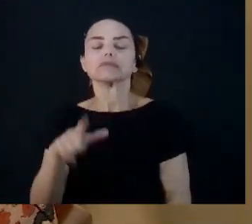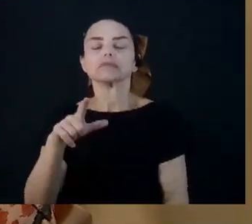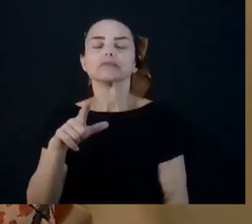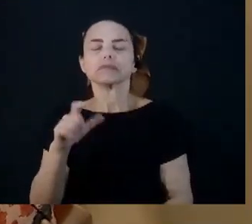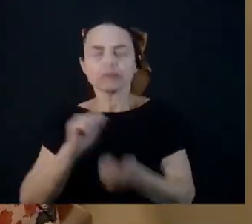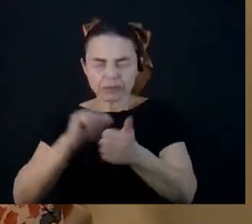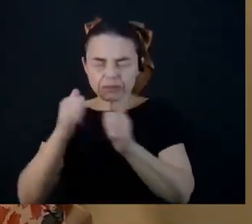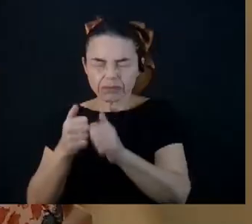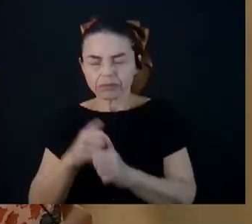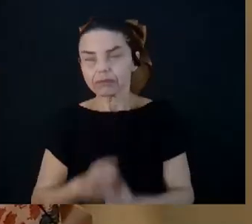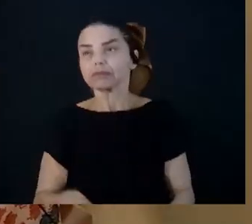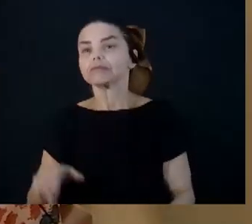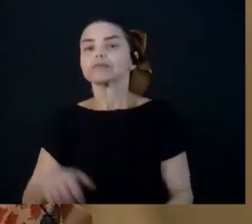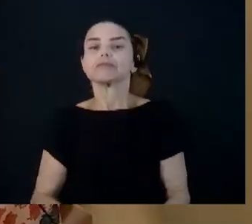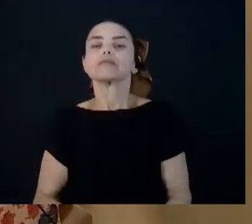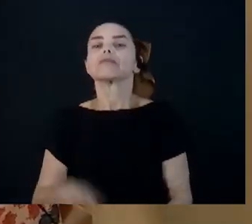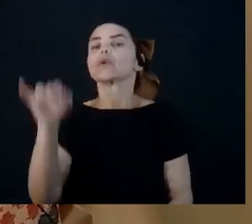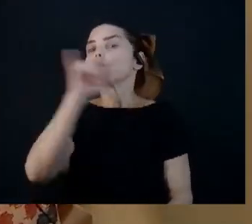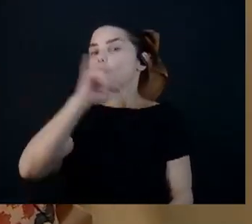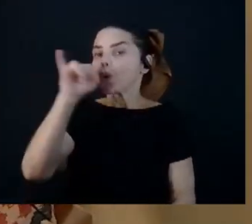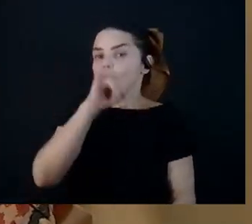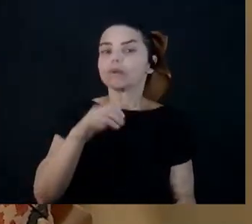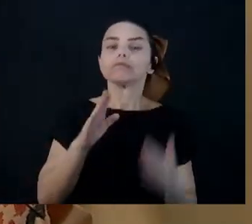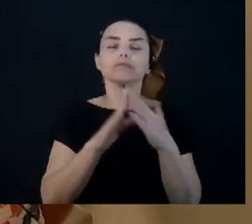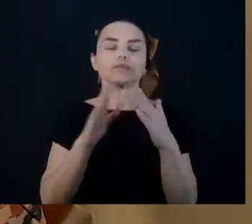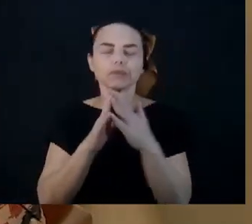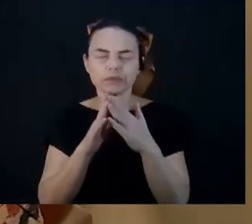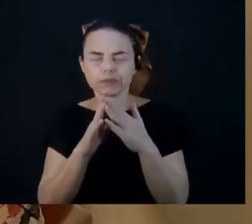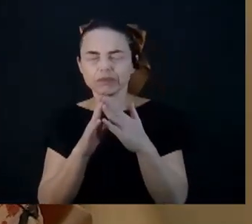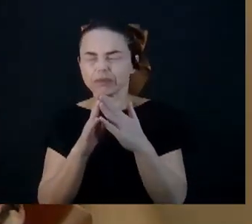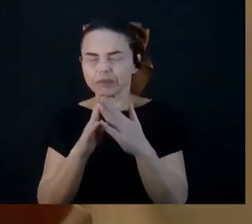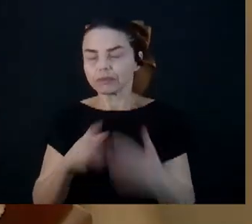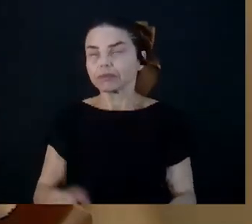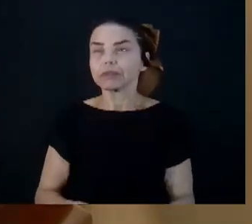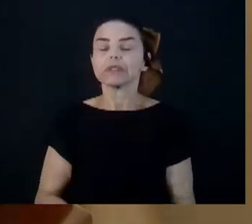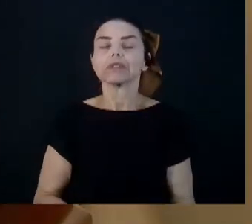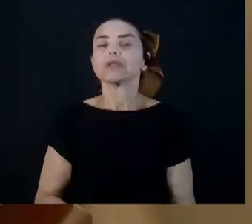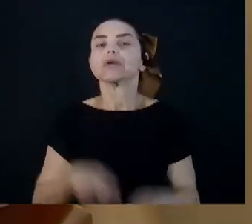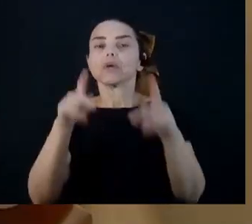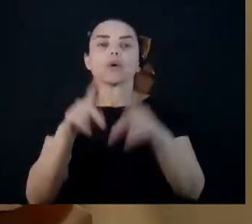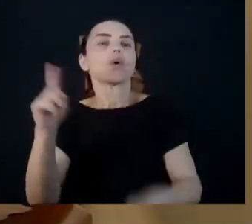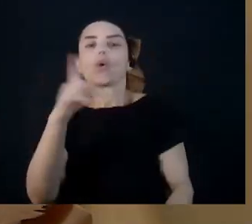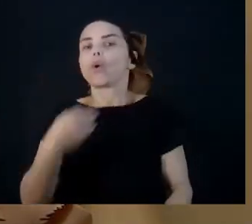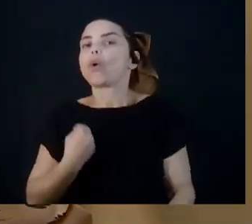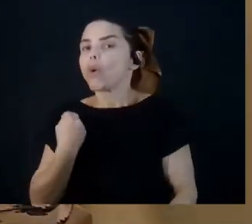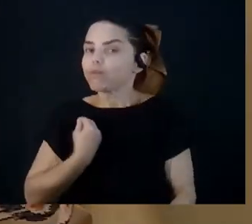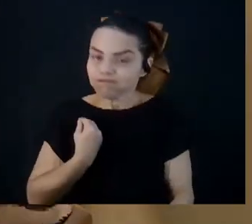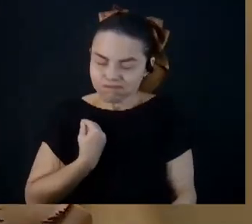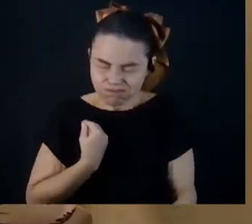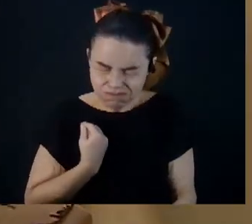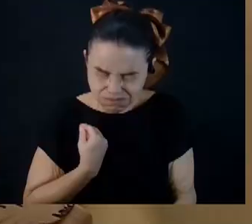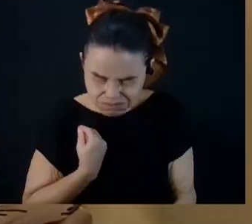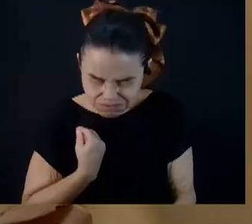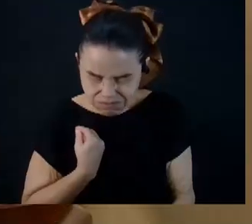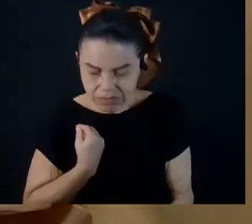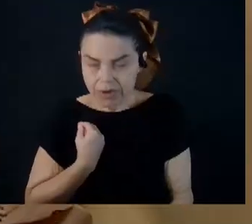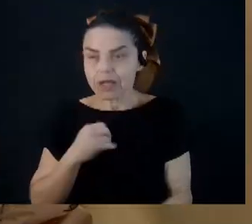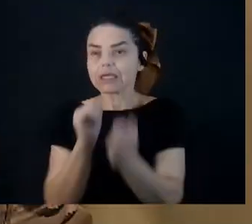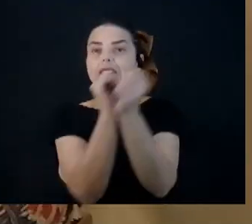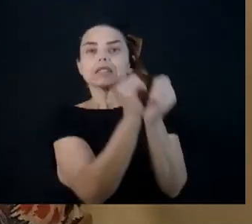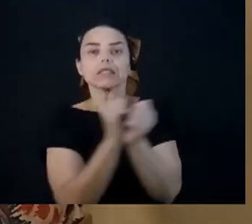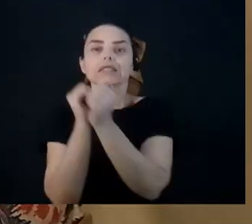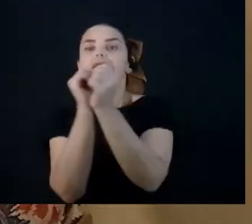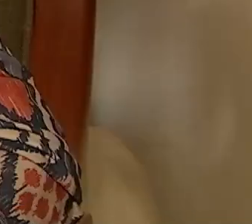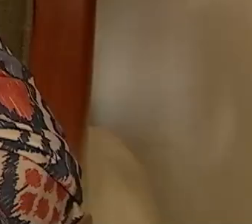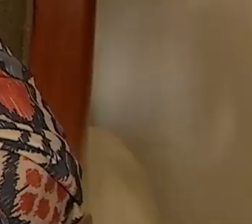os italianos morarem. Só que os italianos não viviam como os escravos foram obrigados